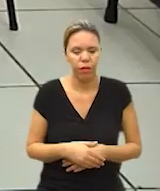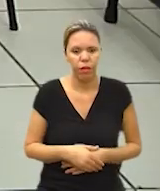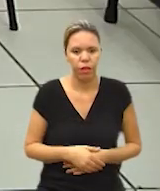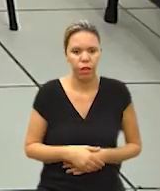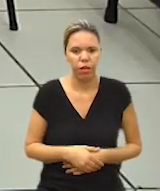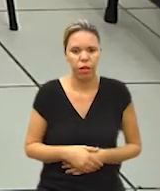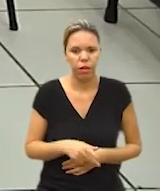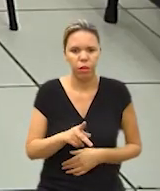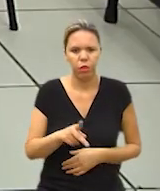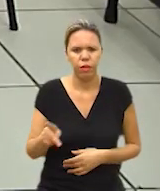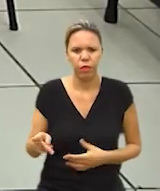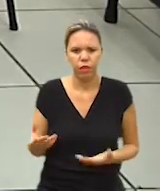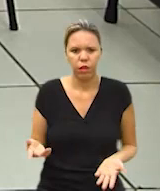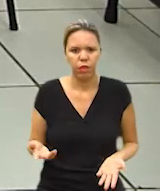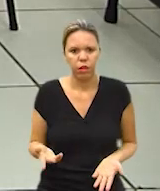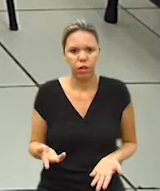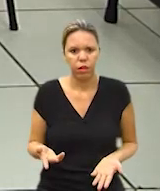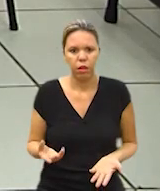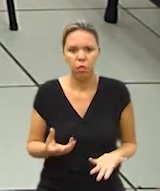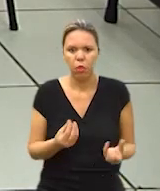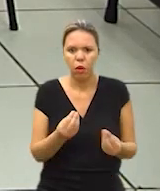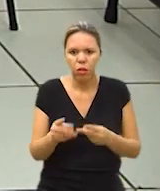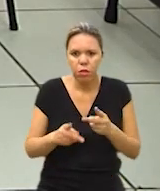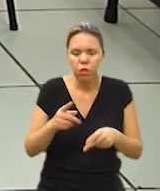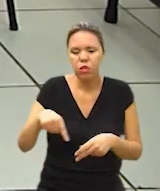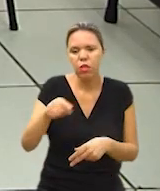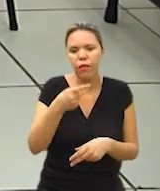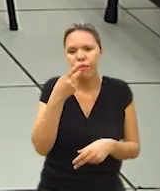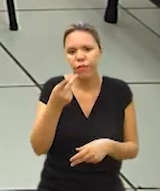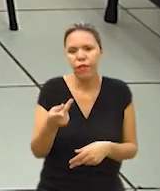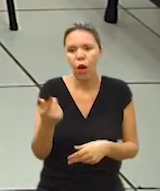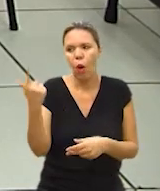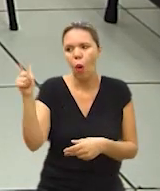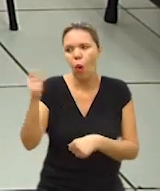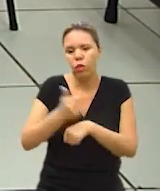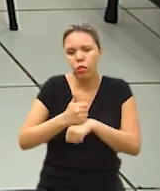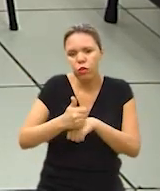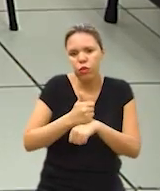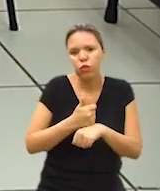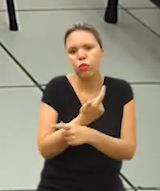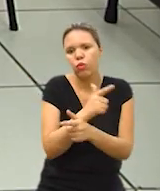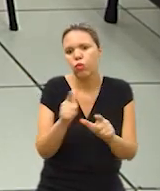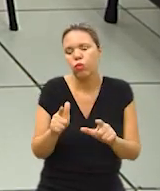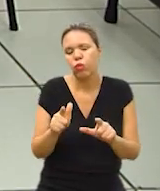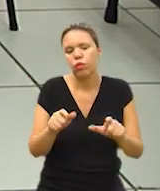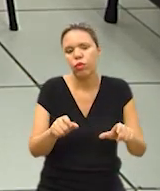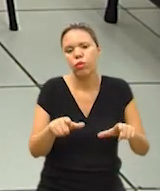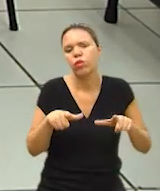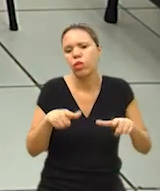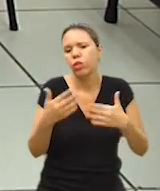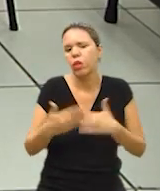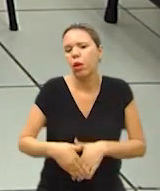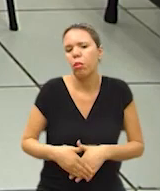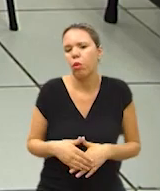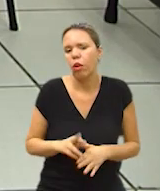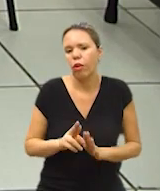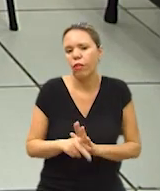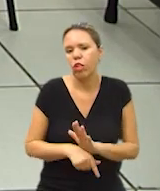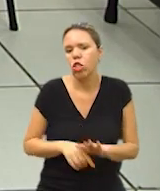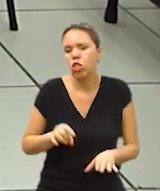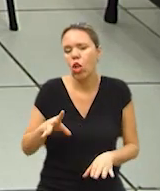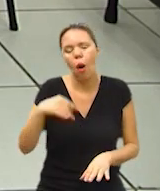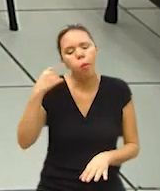Mas, professora Carolina Bittencourt, muitas pessoas falam, ah, mas outras profissões não têm esse tipo de exame. Só